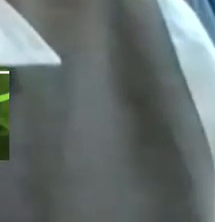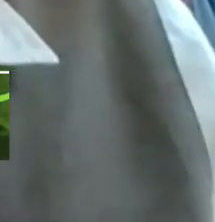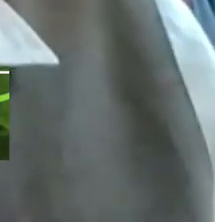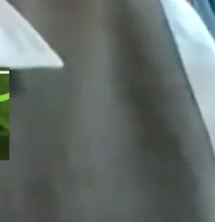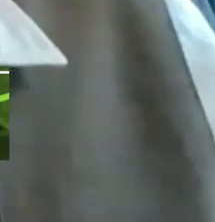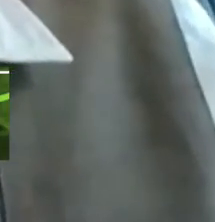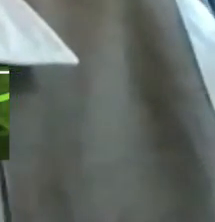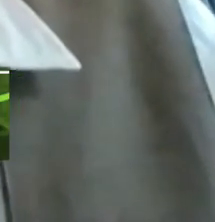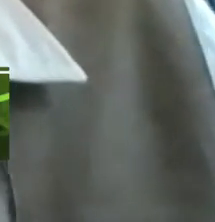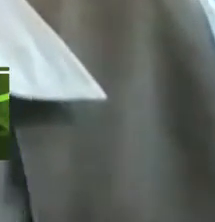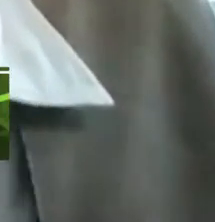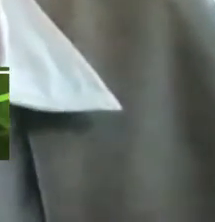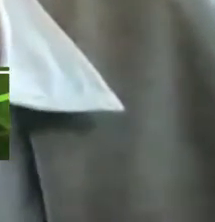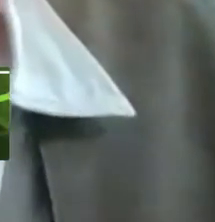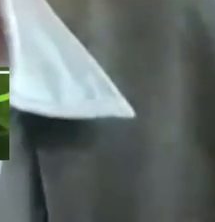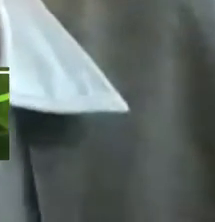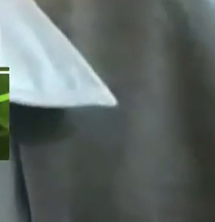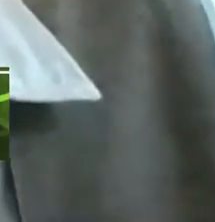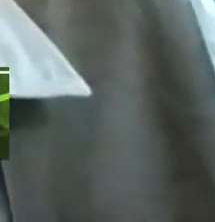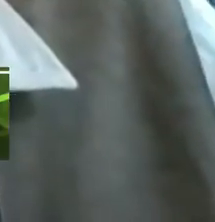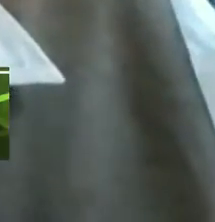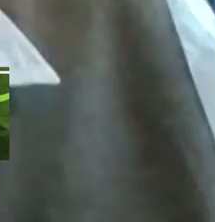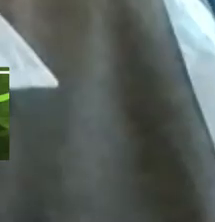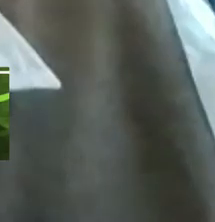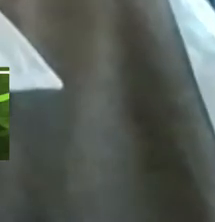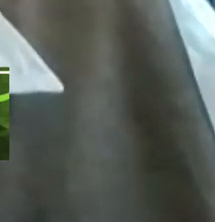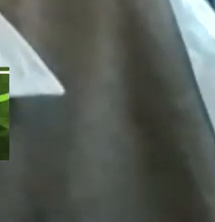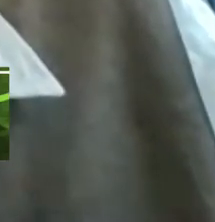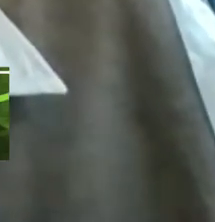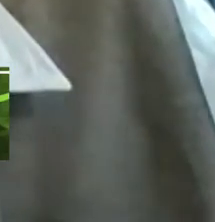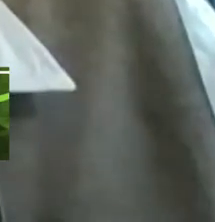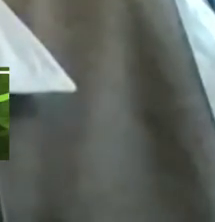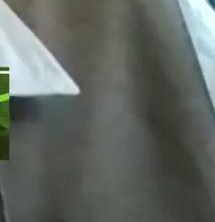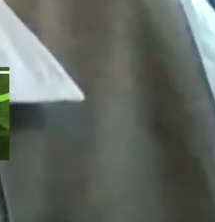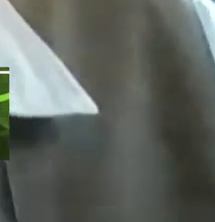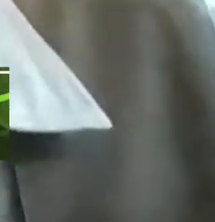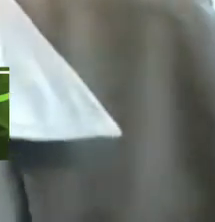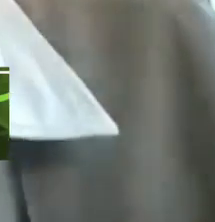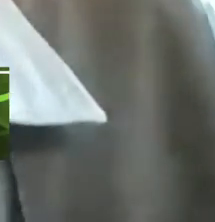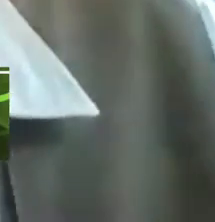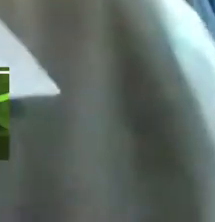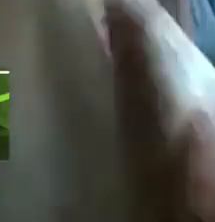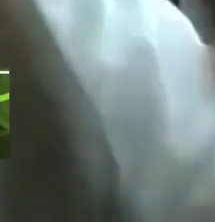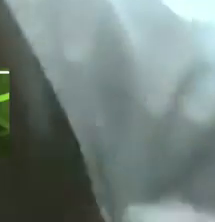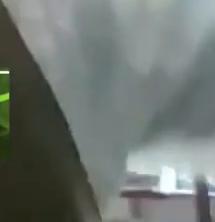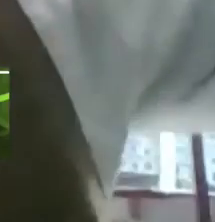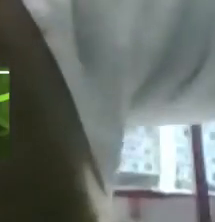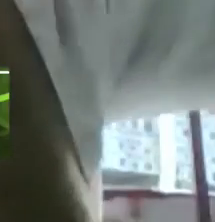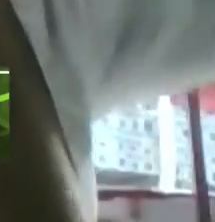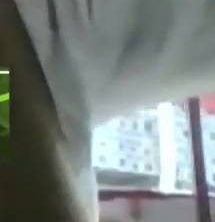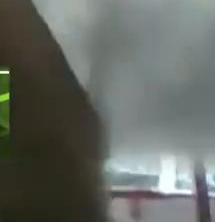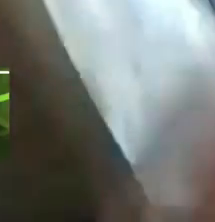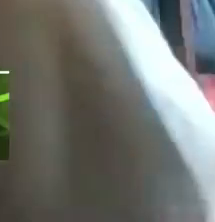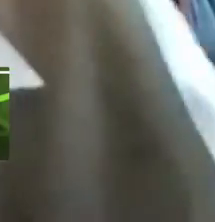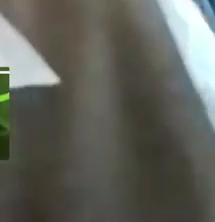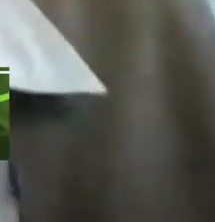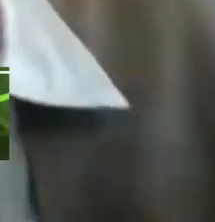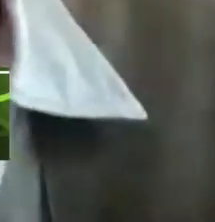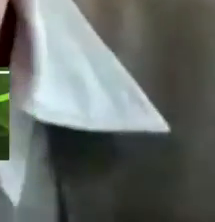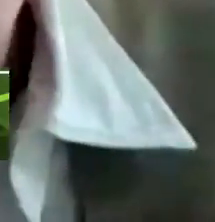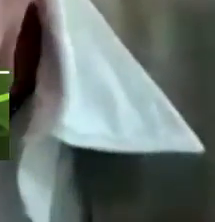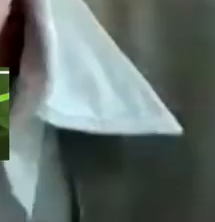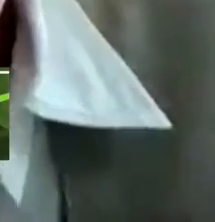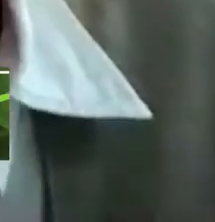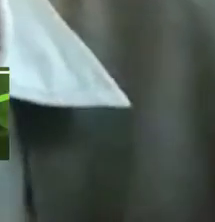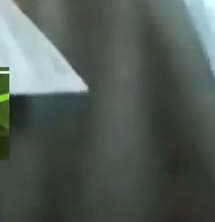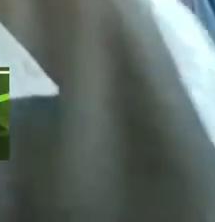reverbatório isso aumenta a térmica a carvão e gás e aumenta a conta faz um buraco do clima e um